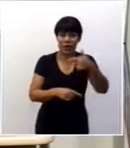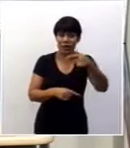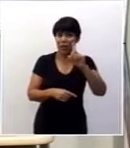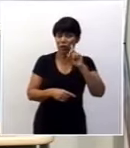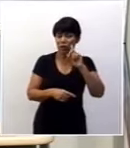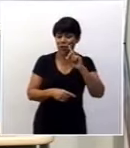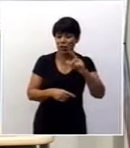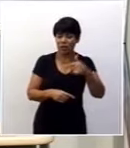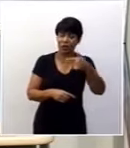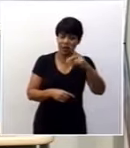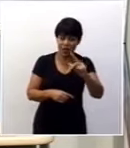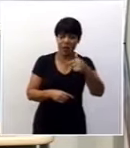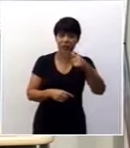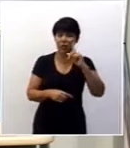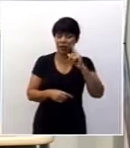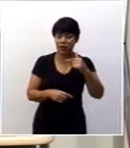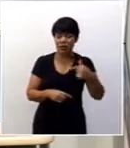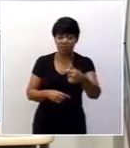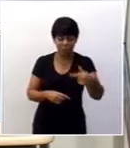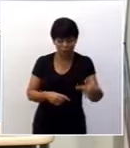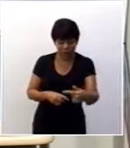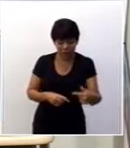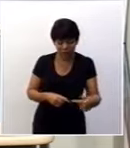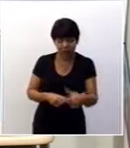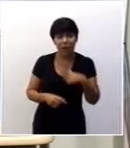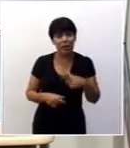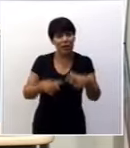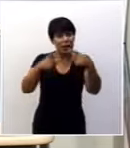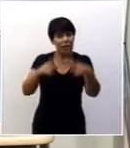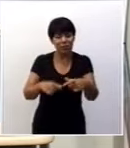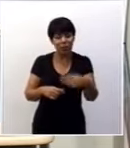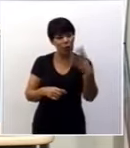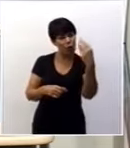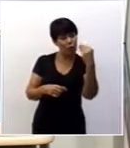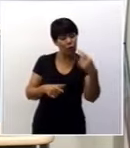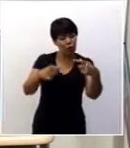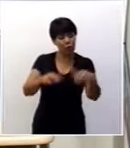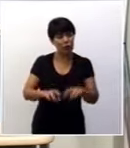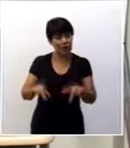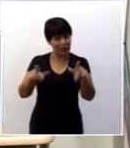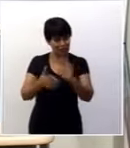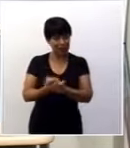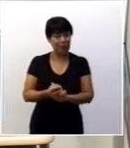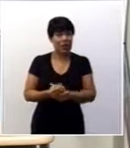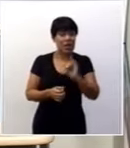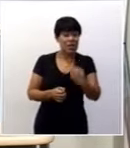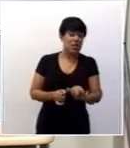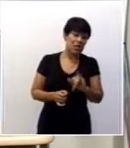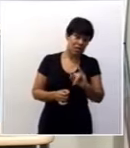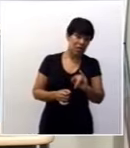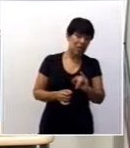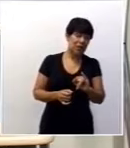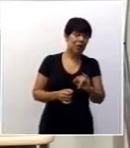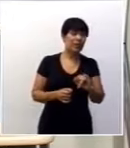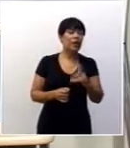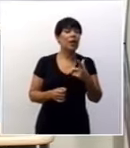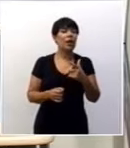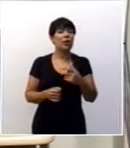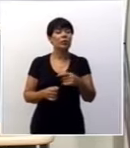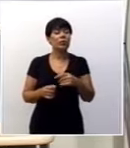uma imagem de um determinado lugar. Agora, se eu estou trabalhando com, por exemplo, uma imagem que está trabalhando